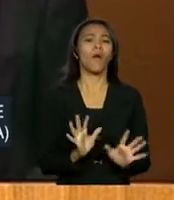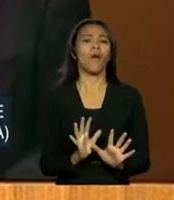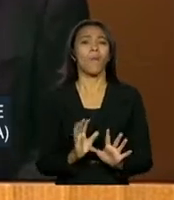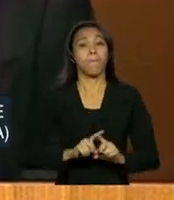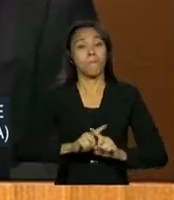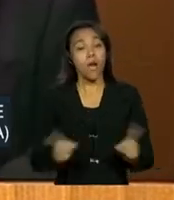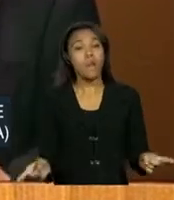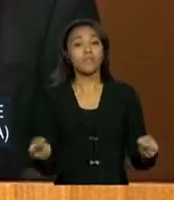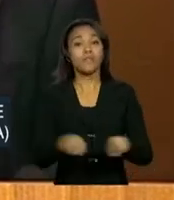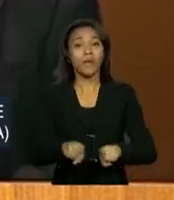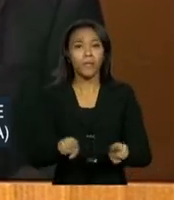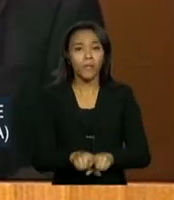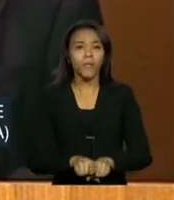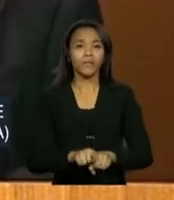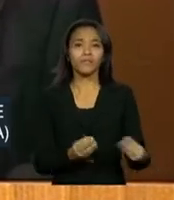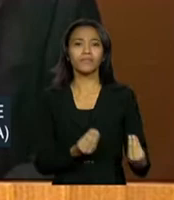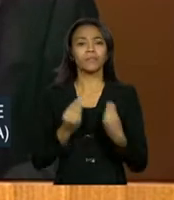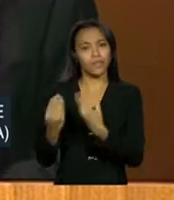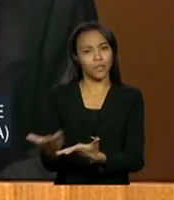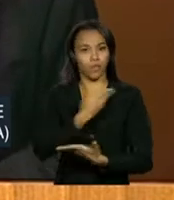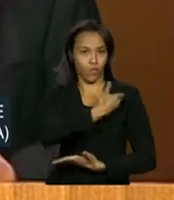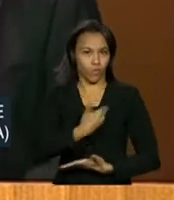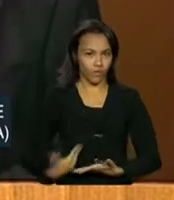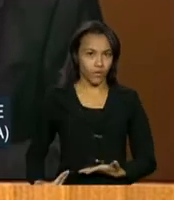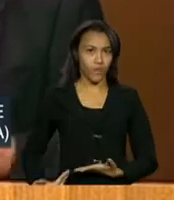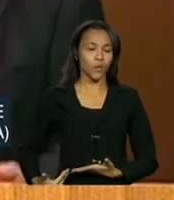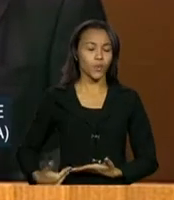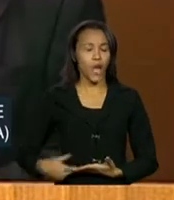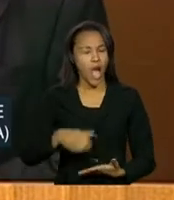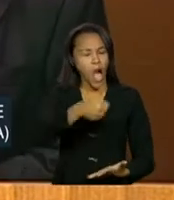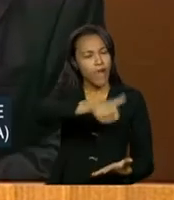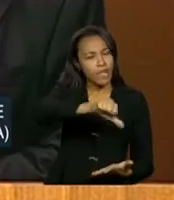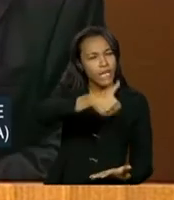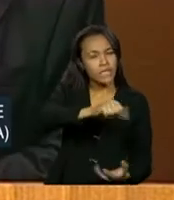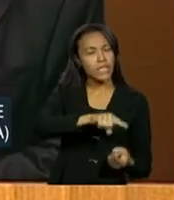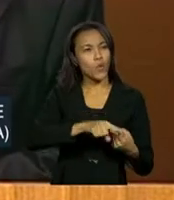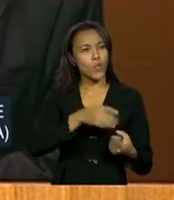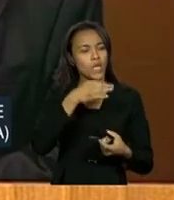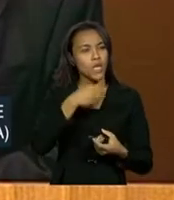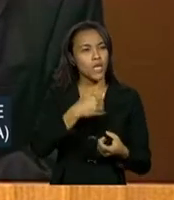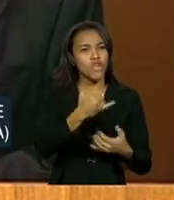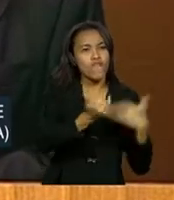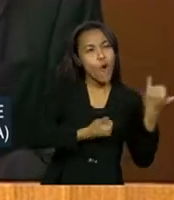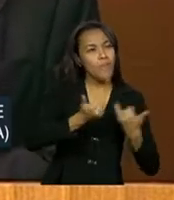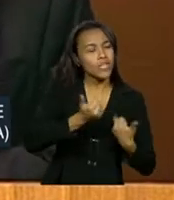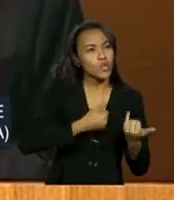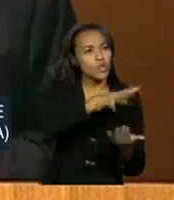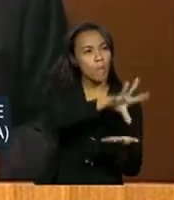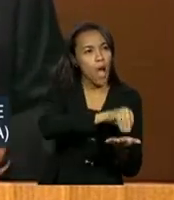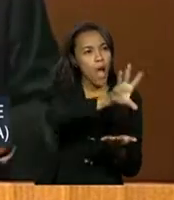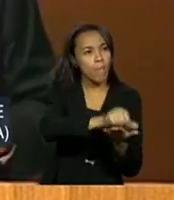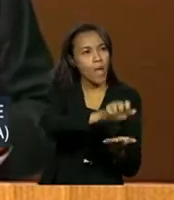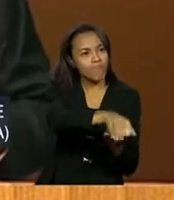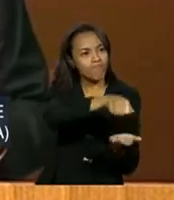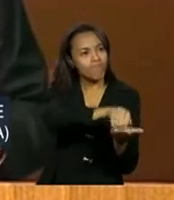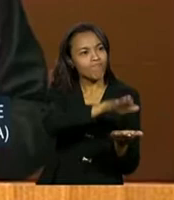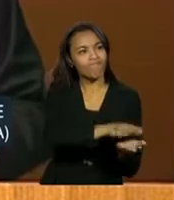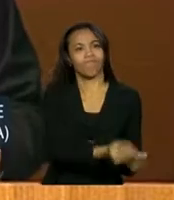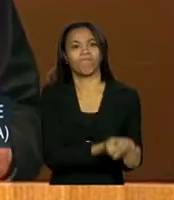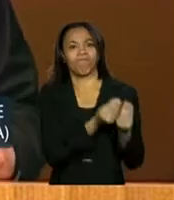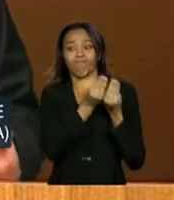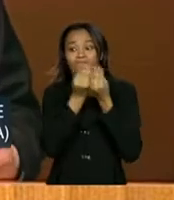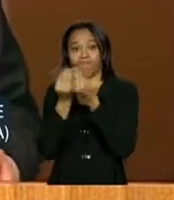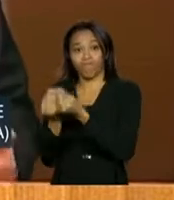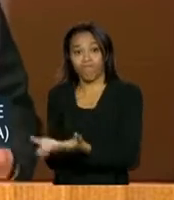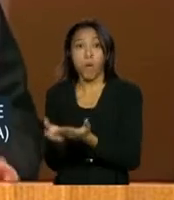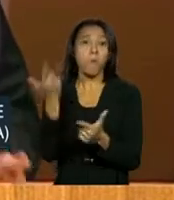levando ao governo avaliações e informações sobre